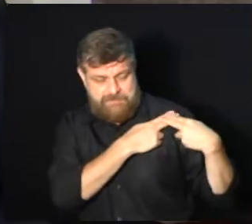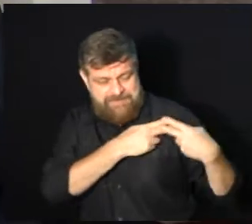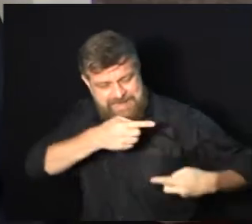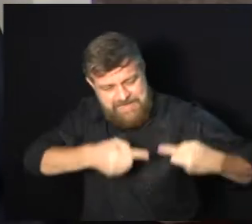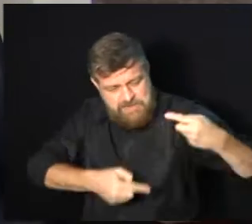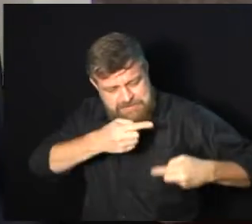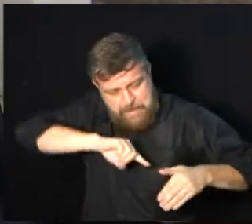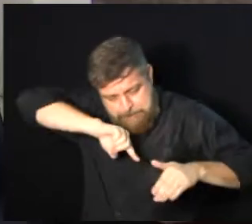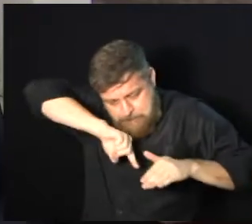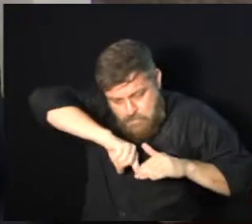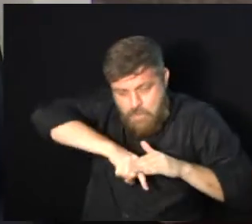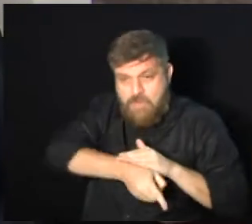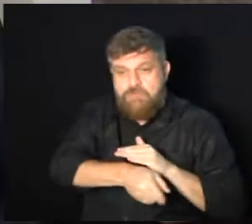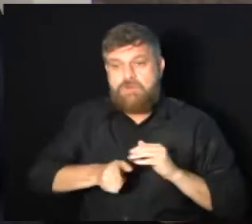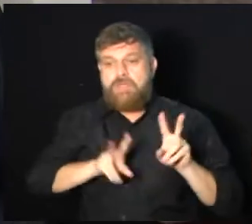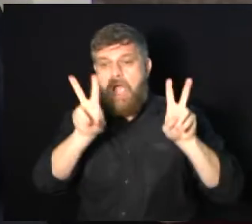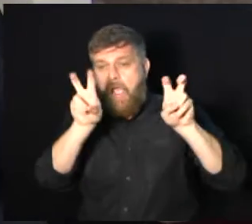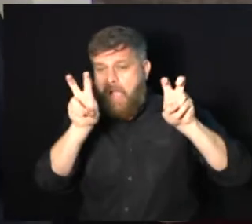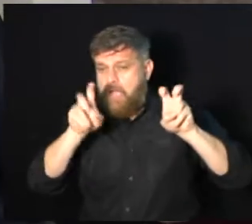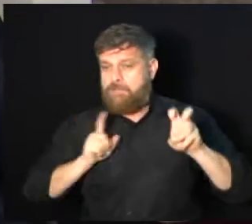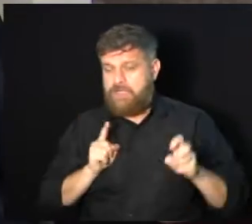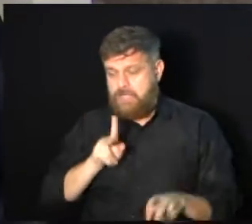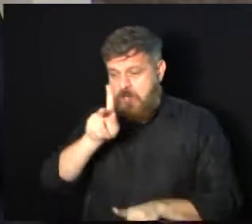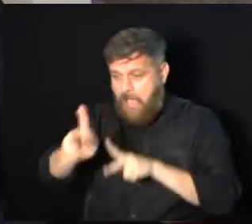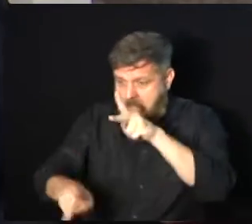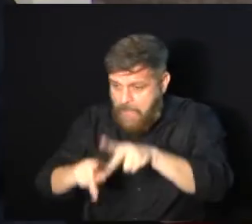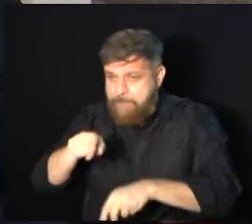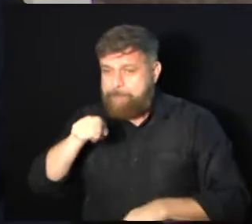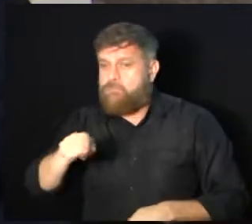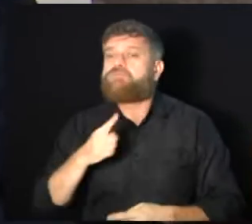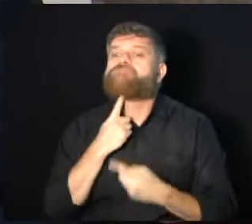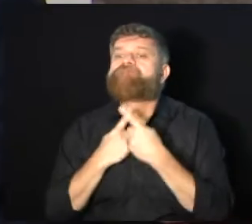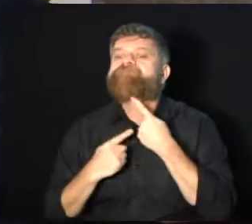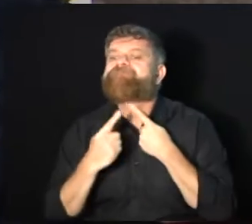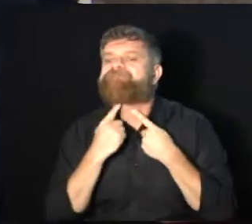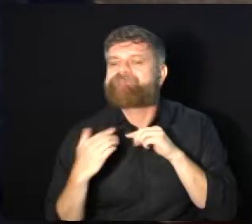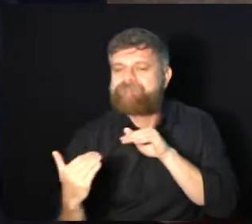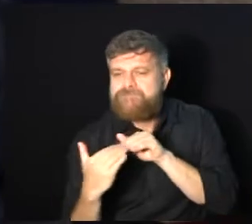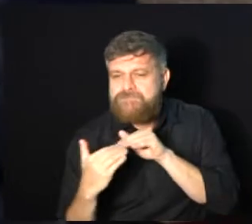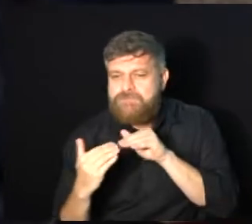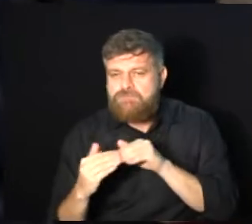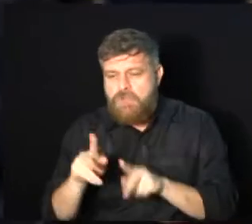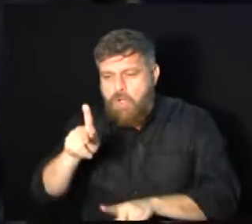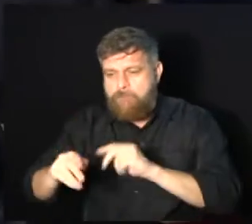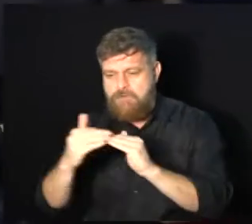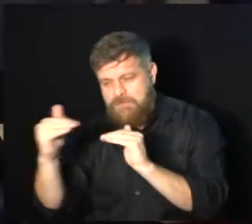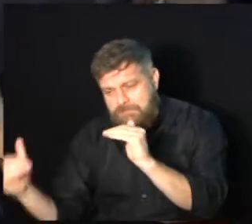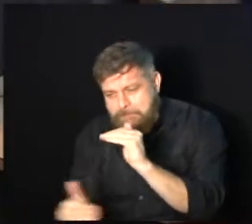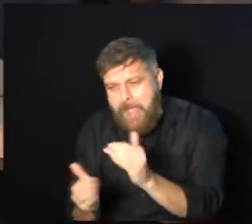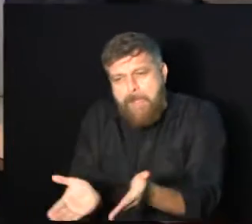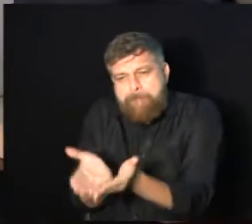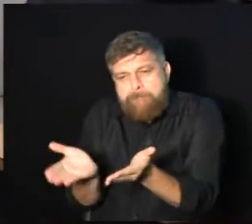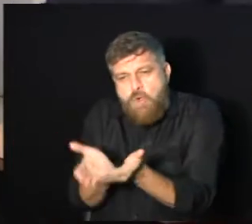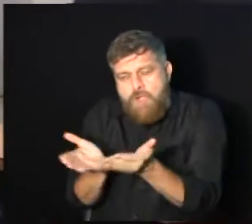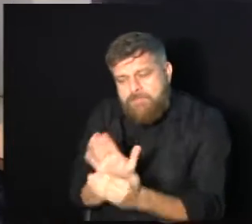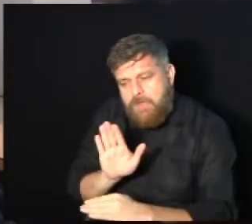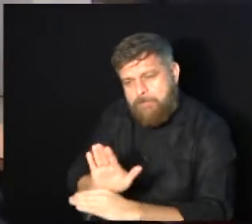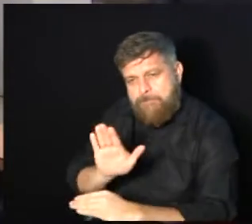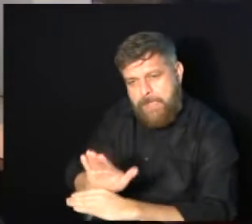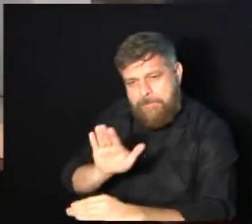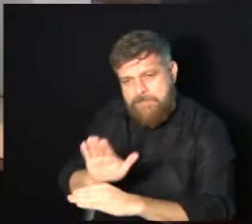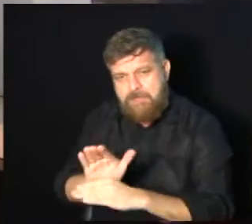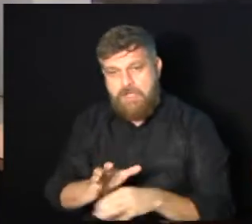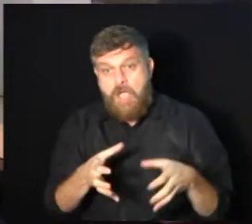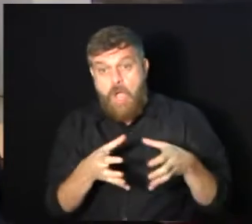ainda mais assuntos que envolvam a população que mais precisa, a população vulnerável.